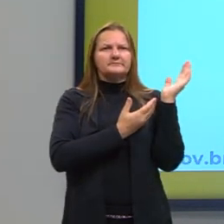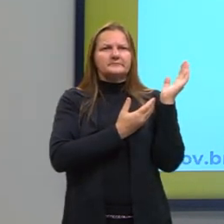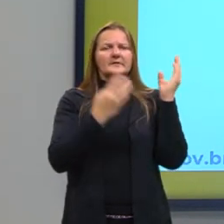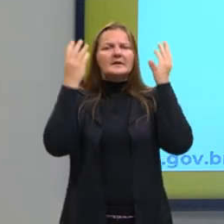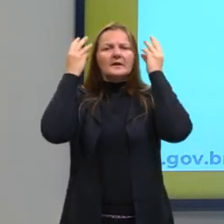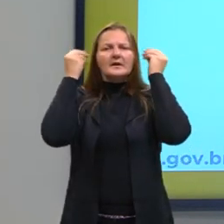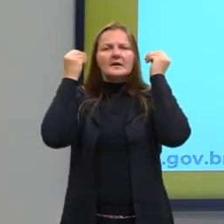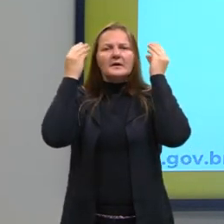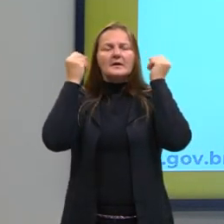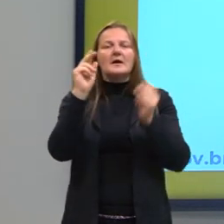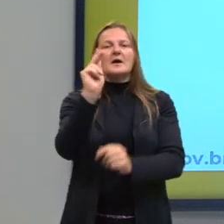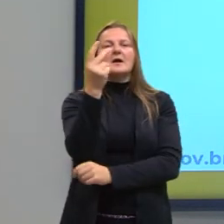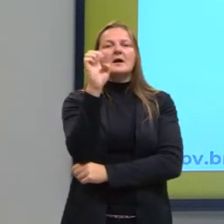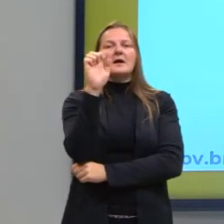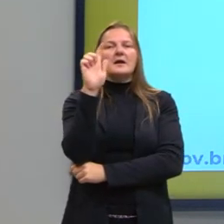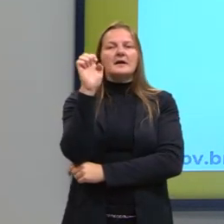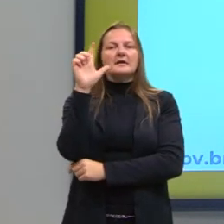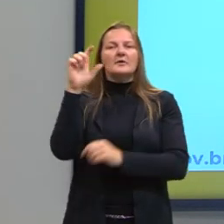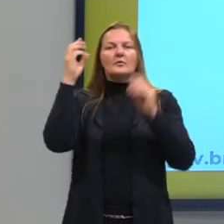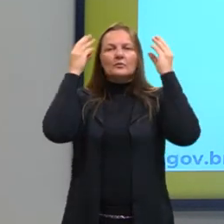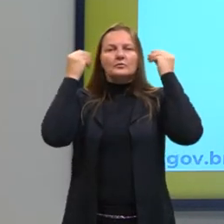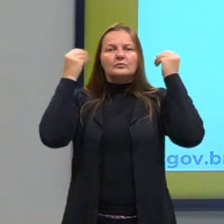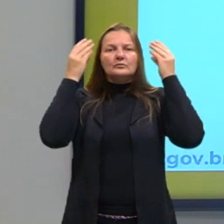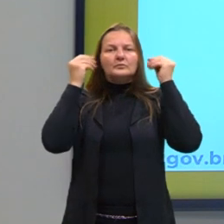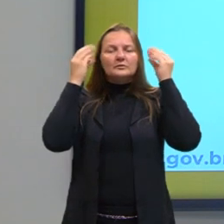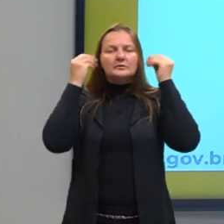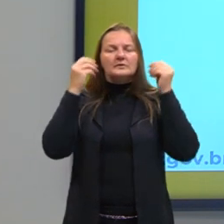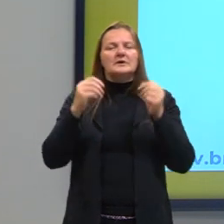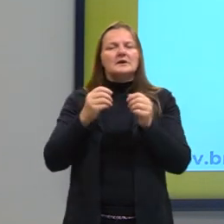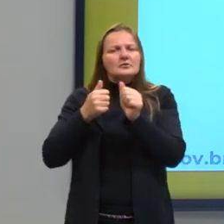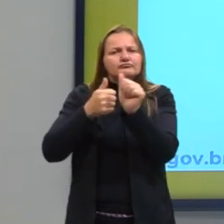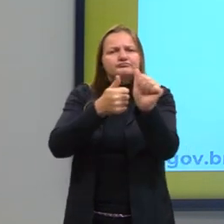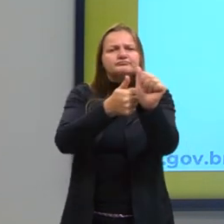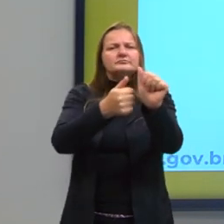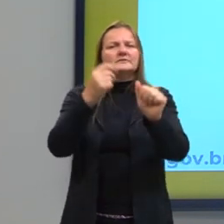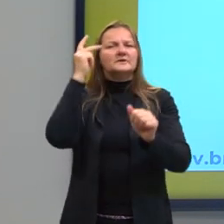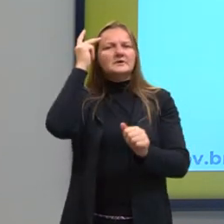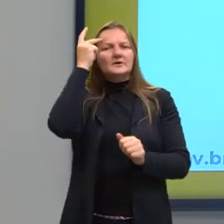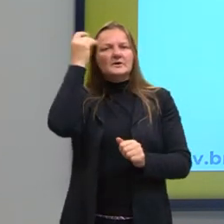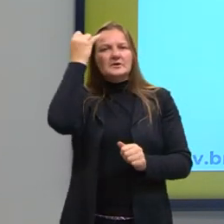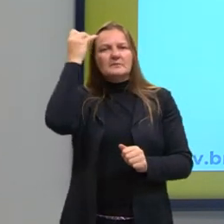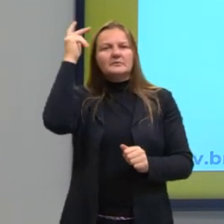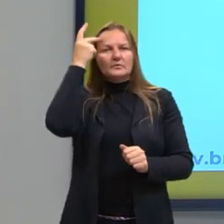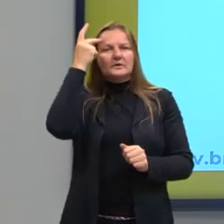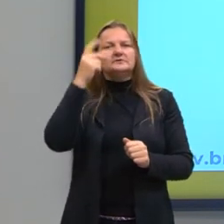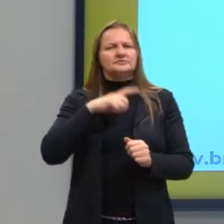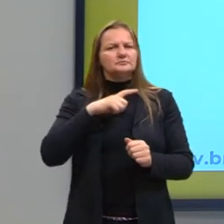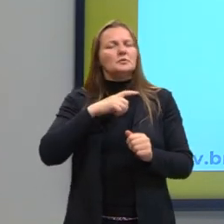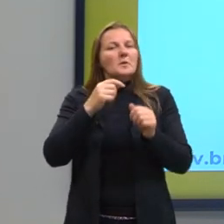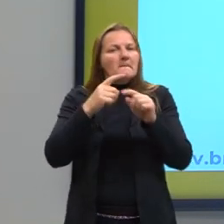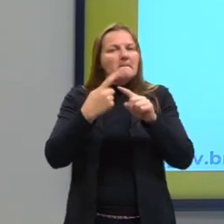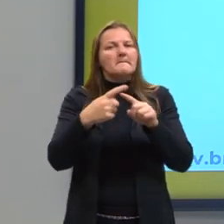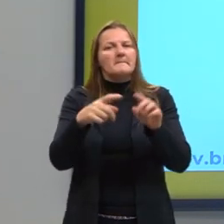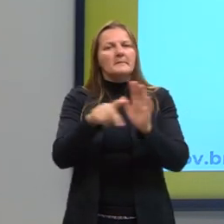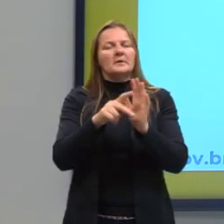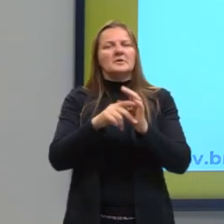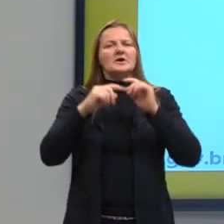alemão heiko Segue o muito do idealismo kantiano mas ele faz troça crítica alcance né